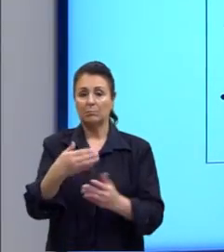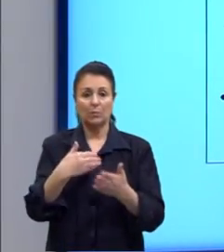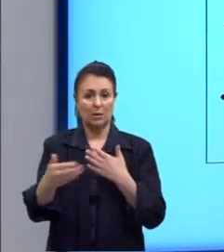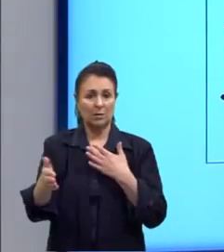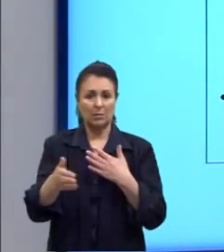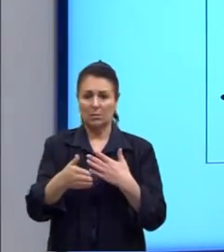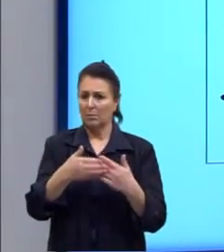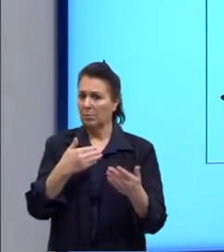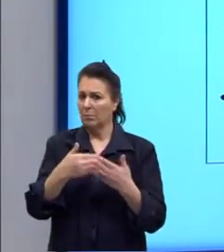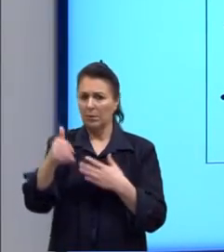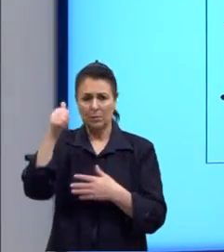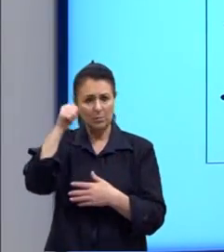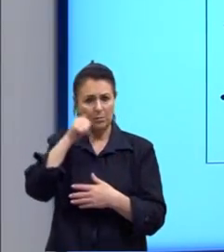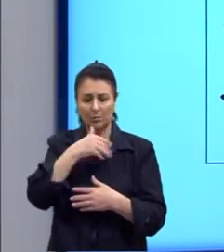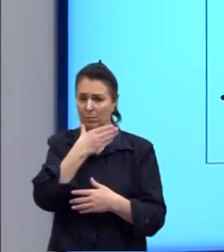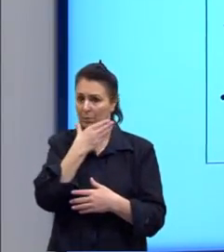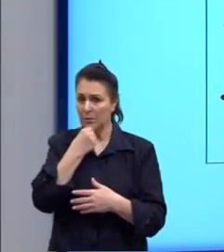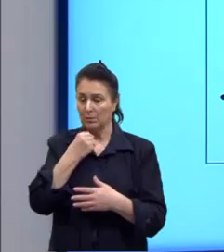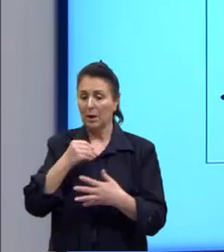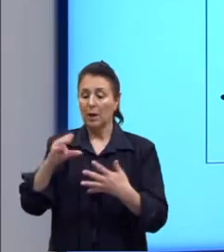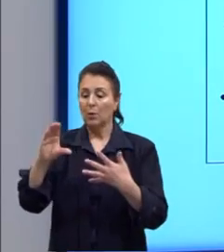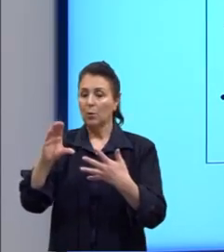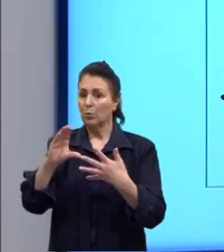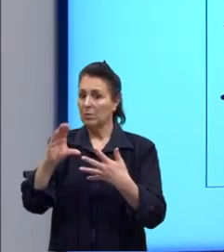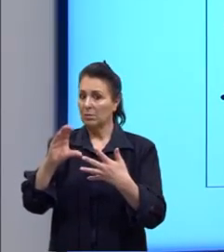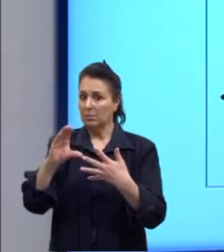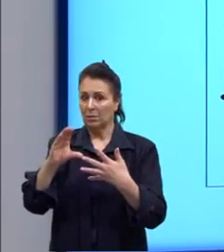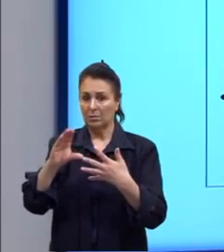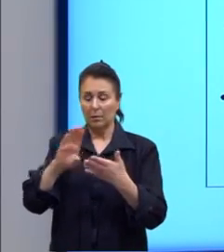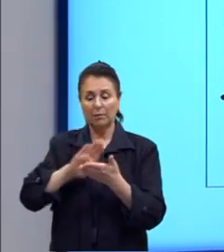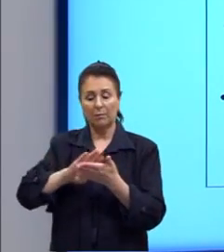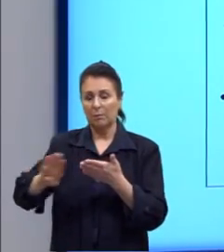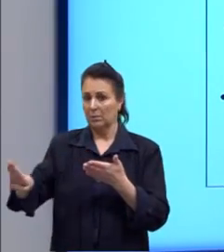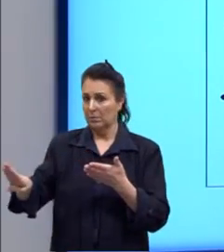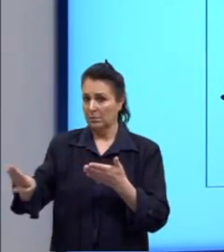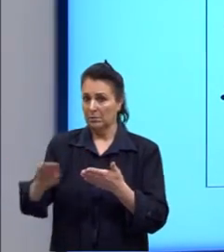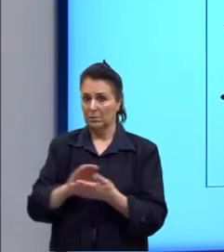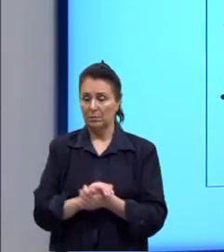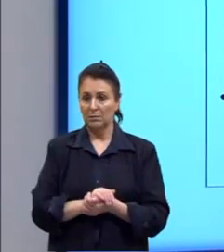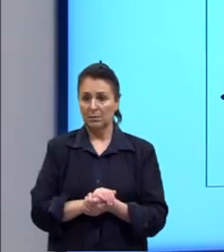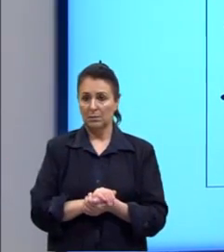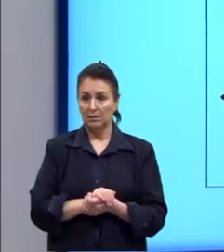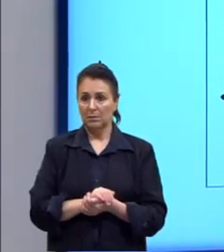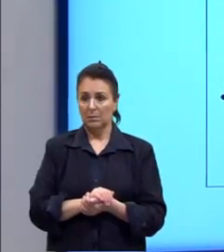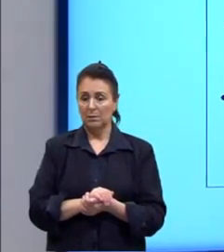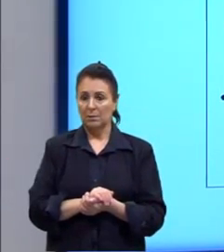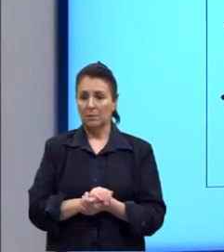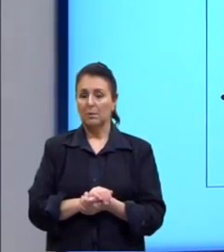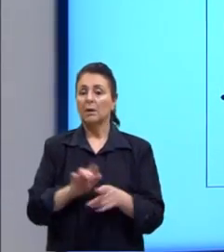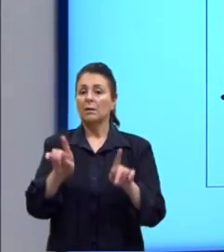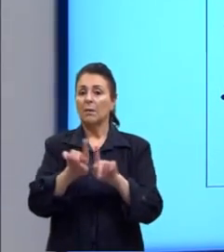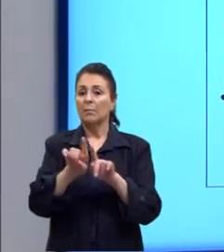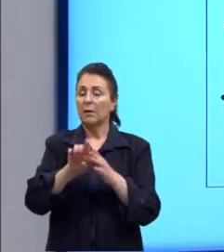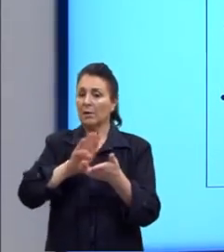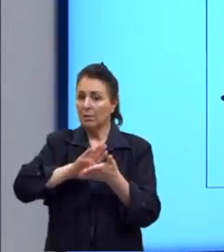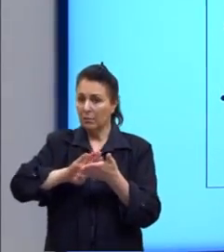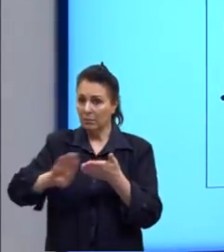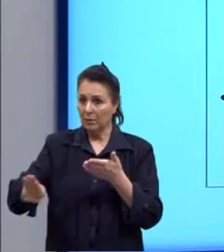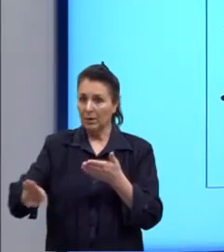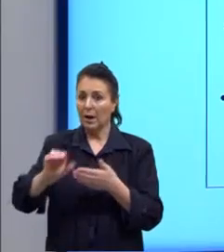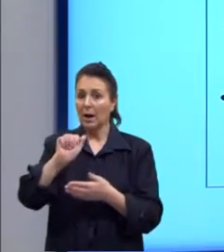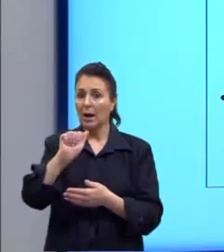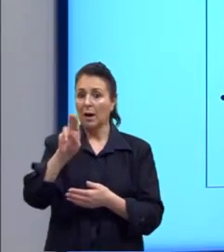sexo então tu exclui a letra c Ah e tu exclui também